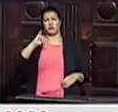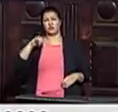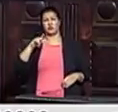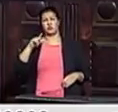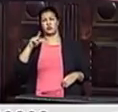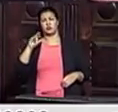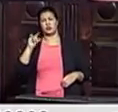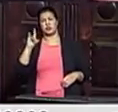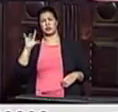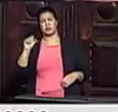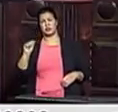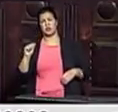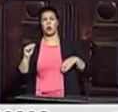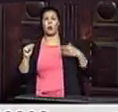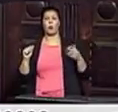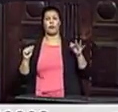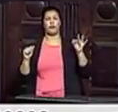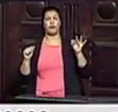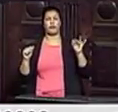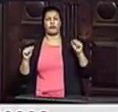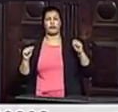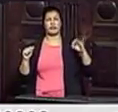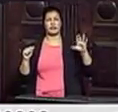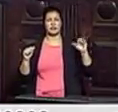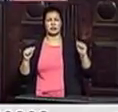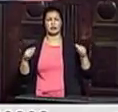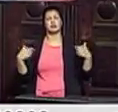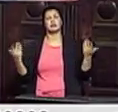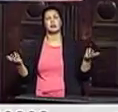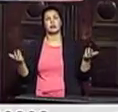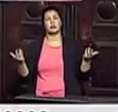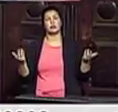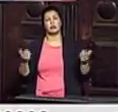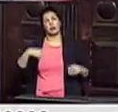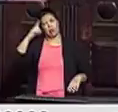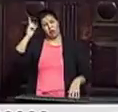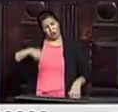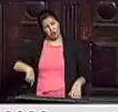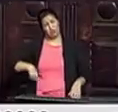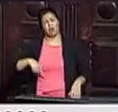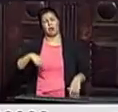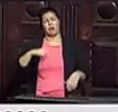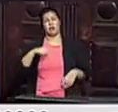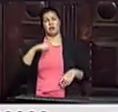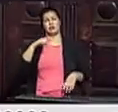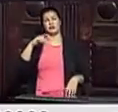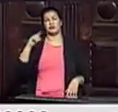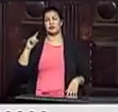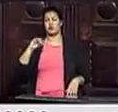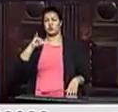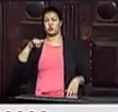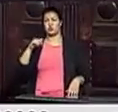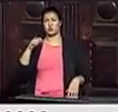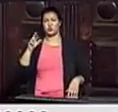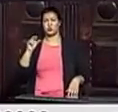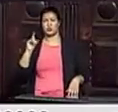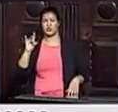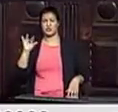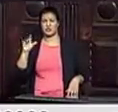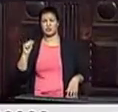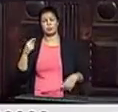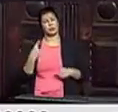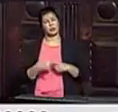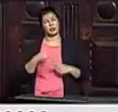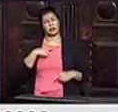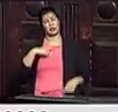É pessoa jurídica. O Estado tem CNPJ. Então, pelo mesmo raciocínio, não